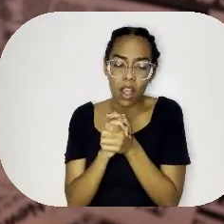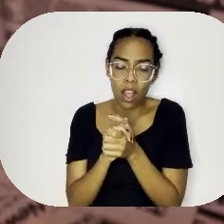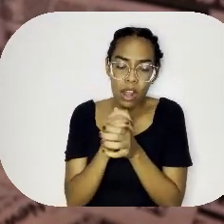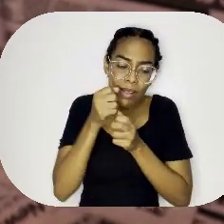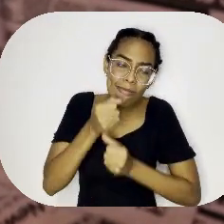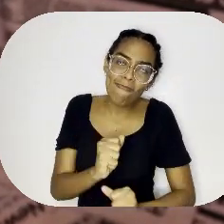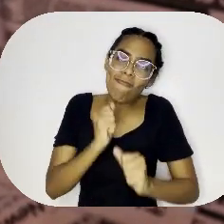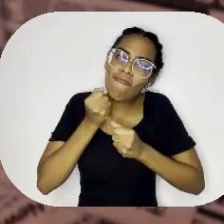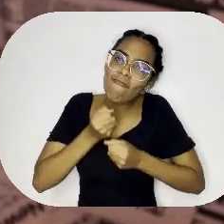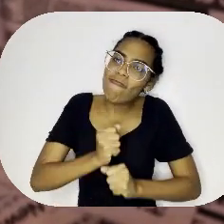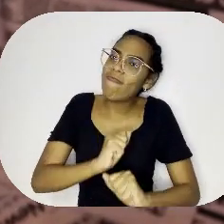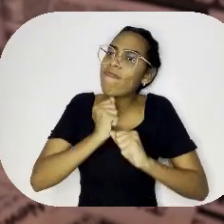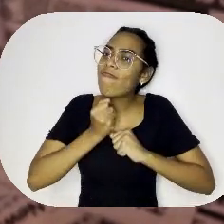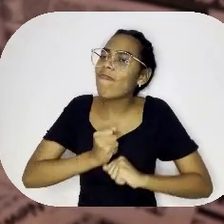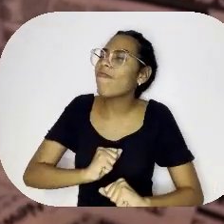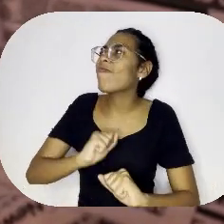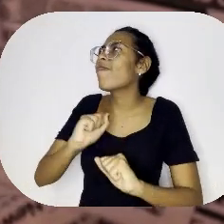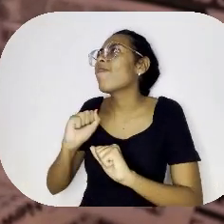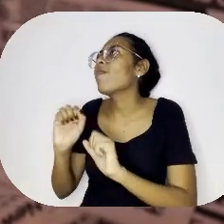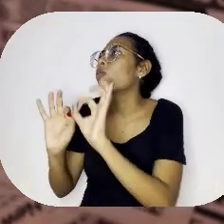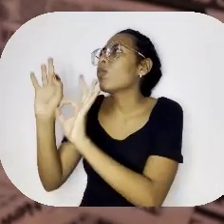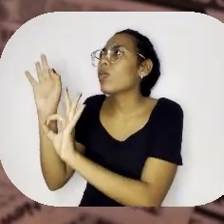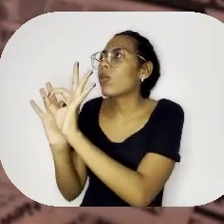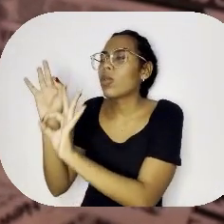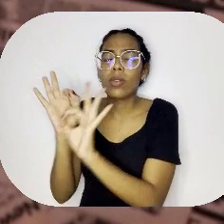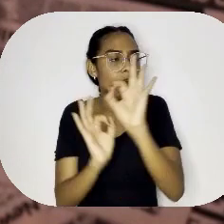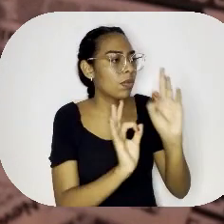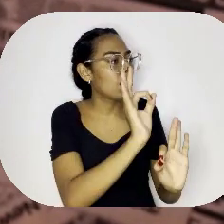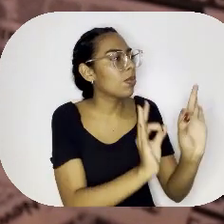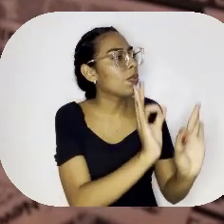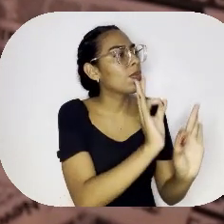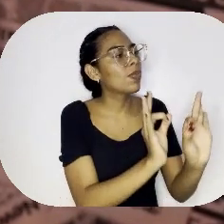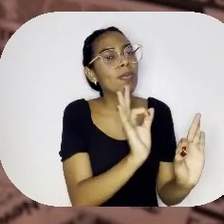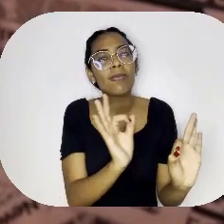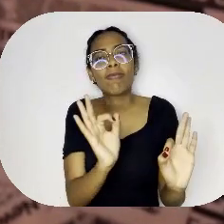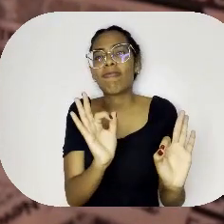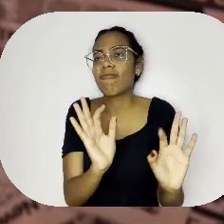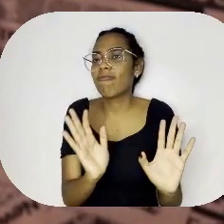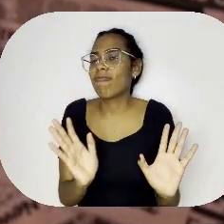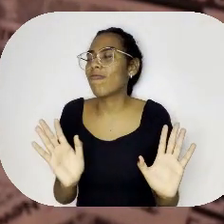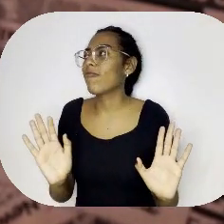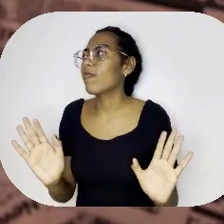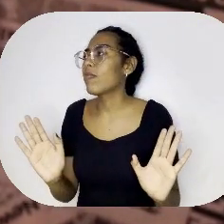da família. Cuida, cuida da otima.